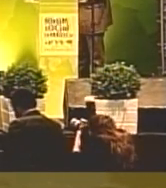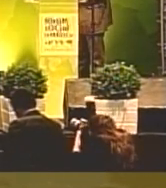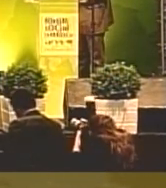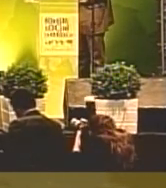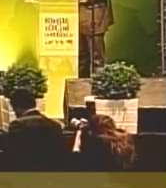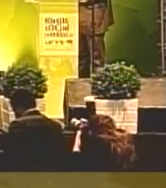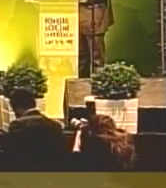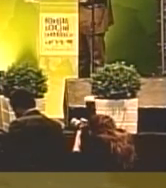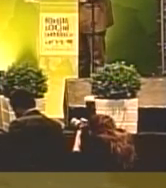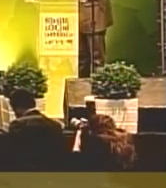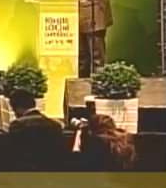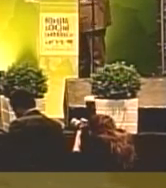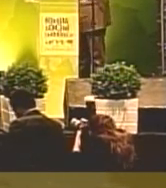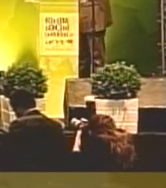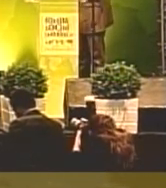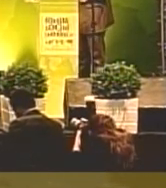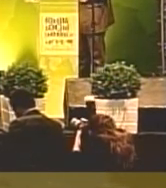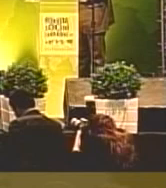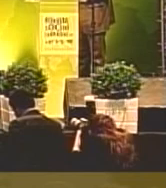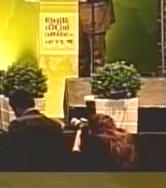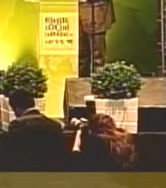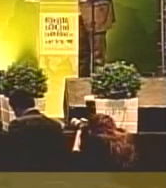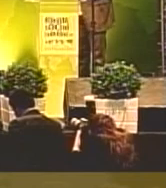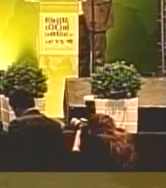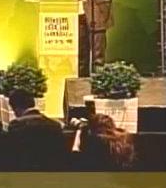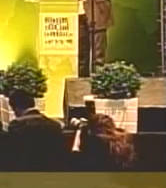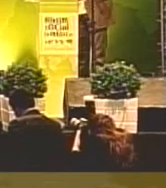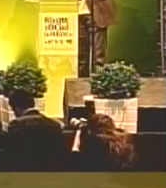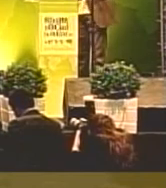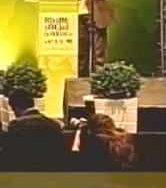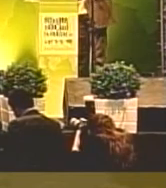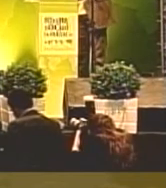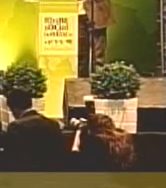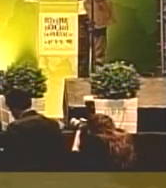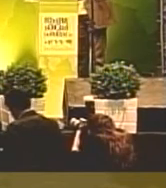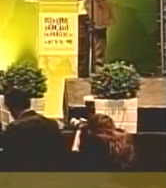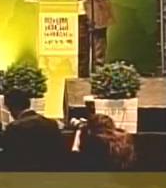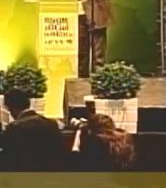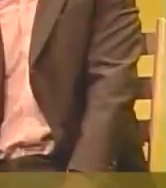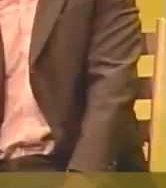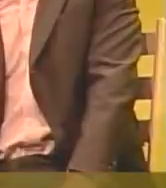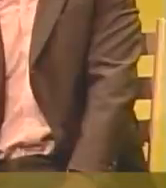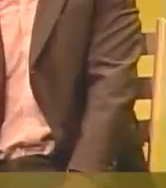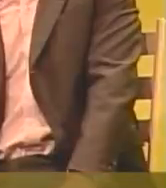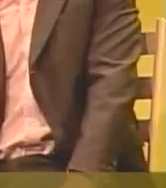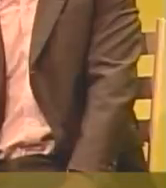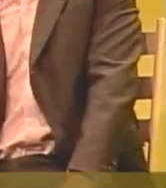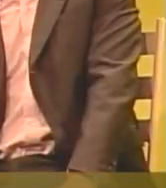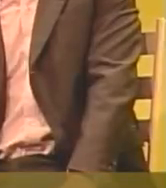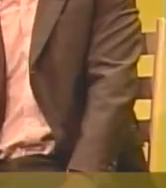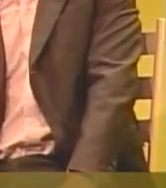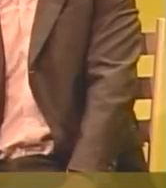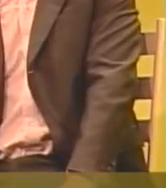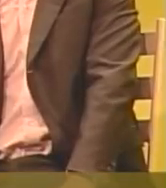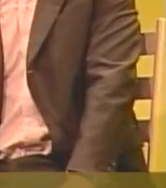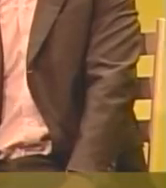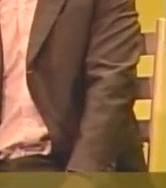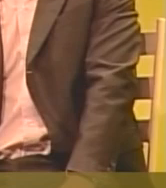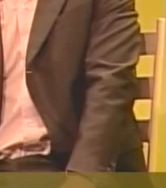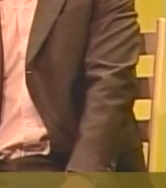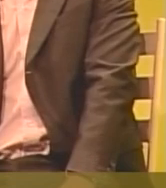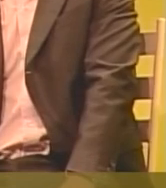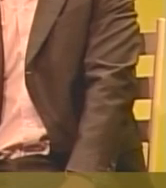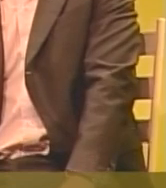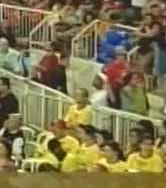exatamente a esta parceria. Mas não só isso, presidente Dilma. No momento em que o mundo discute a onda